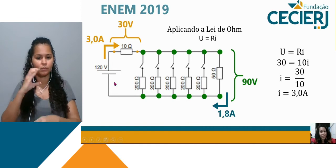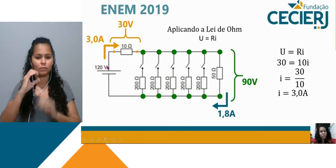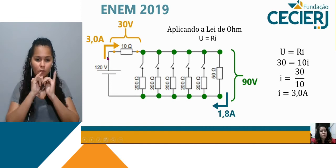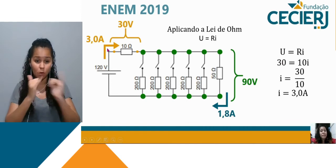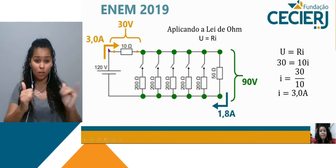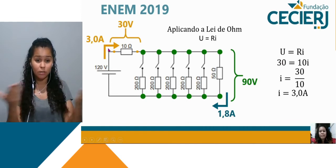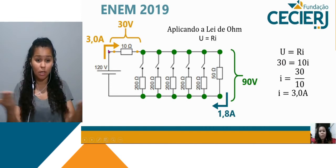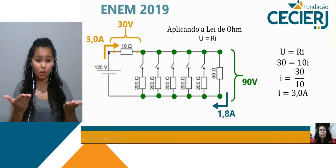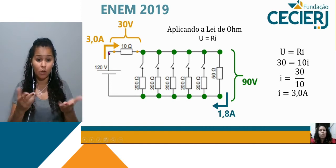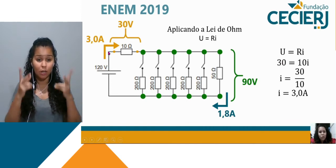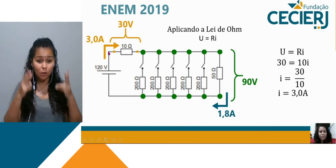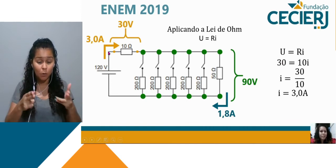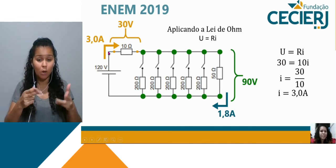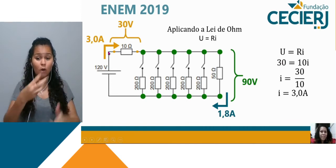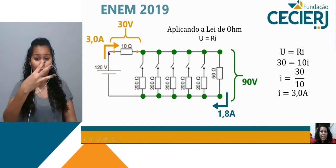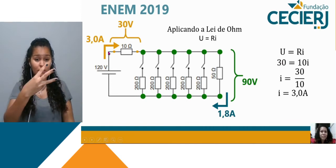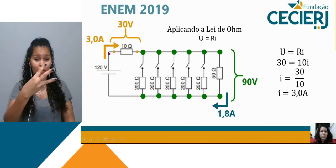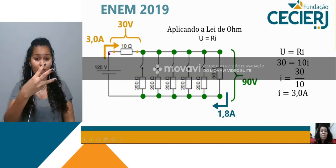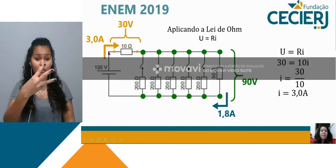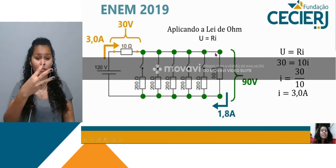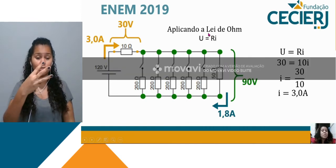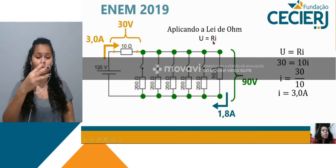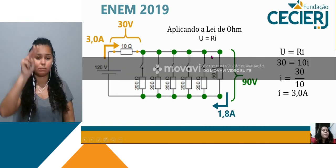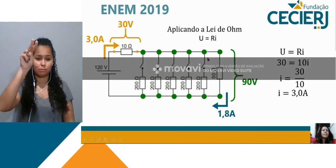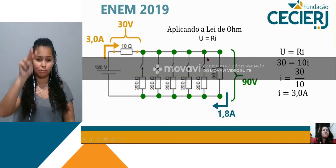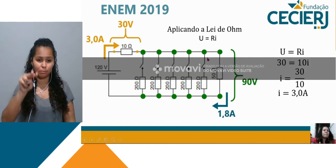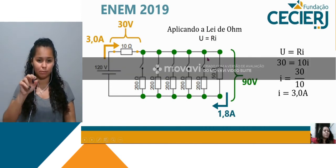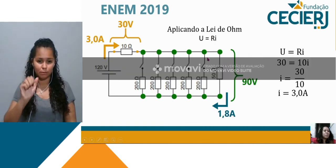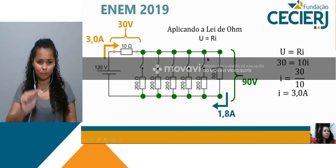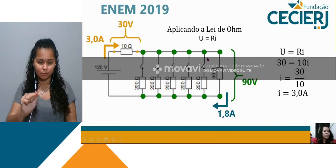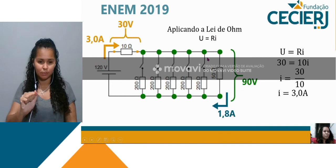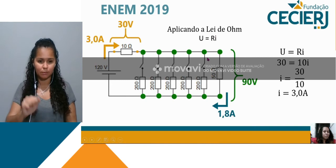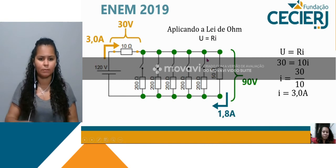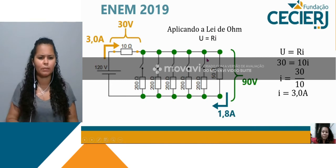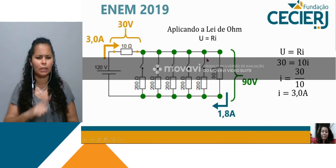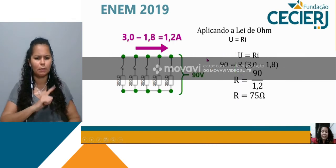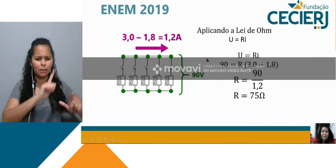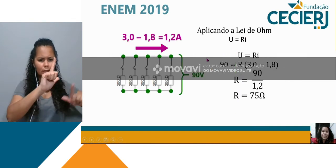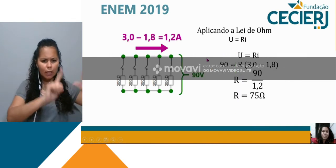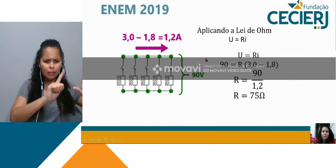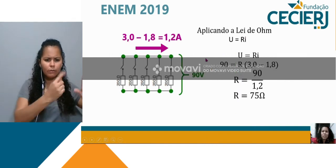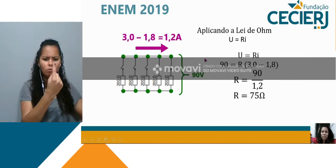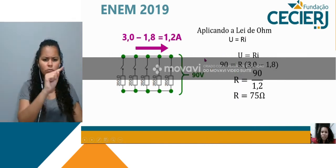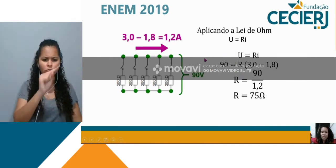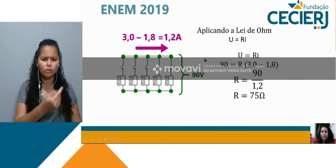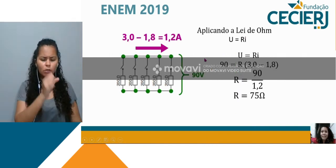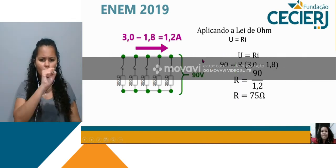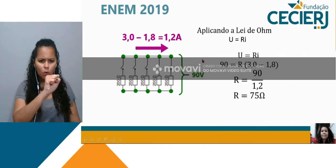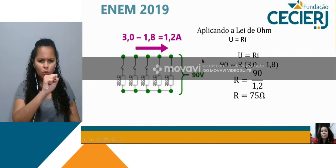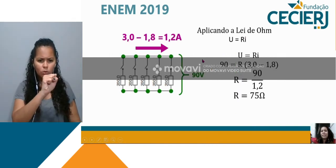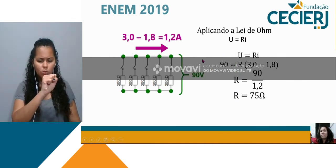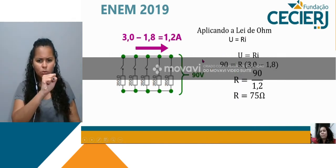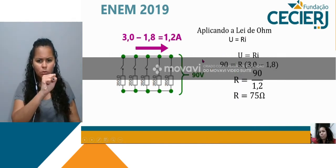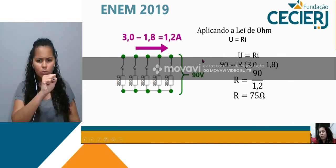3 amperes. Então, entrou 3 amperes e só para a TV foi 1,8. O que isso me diz?